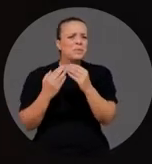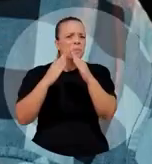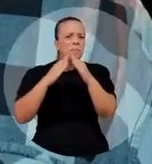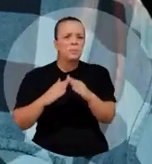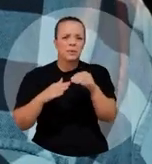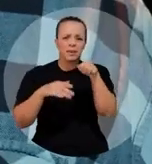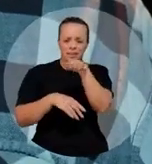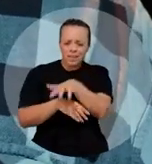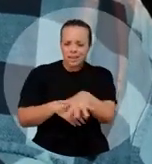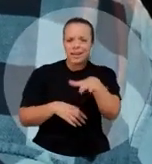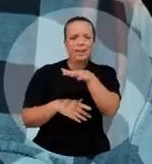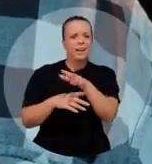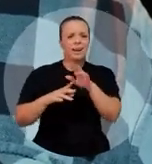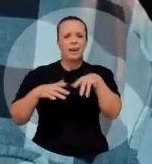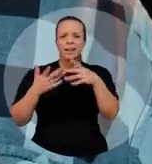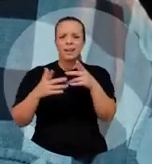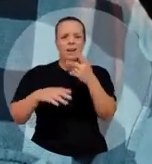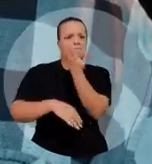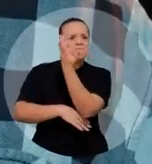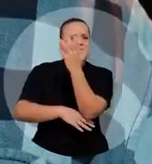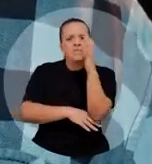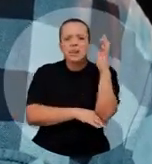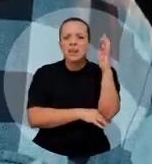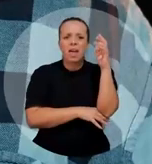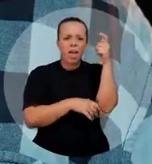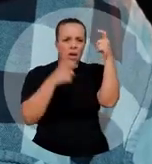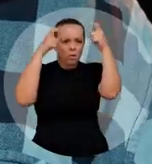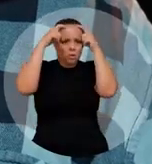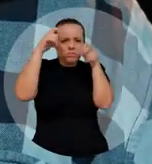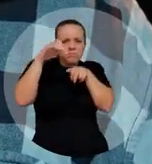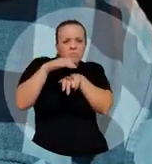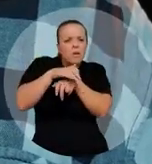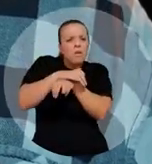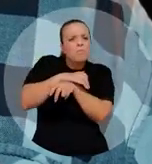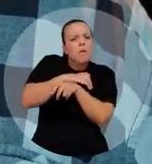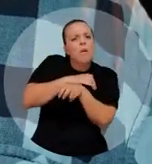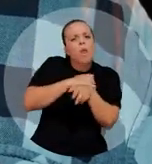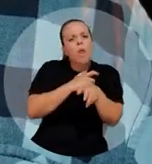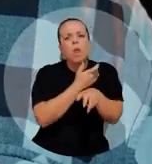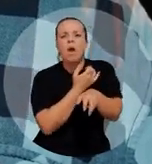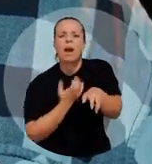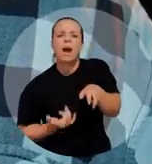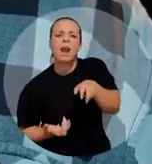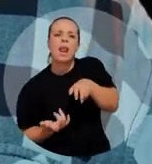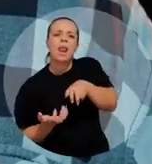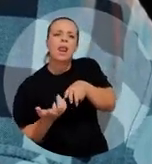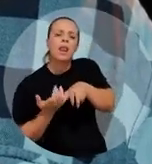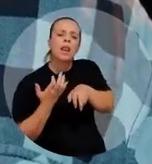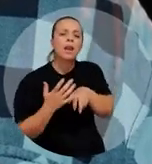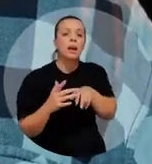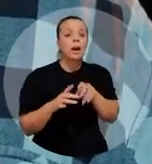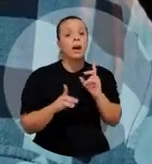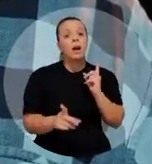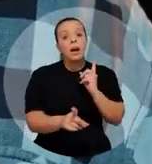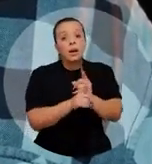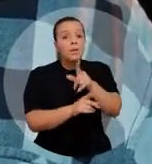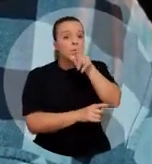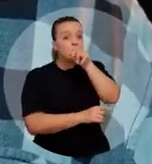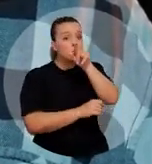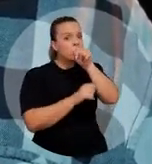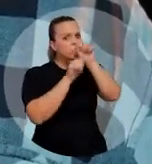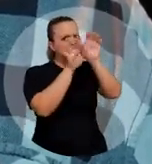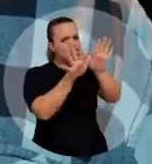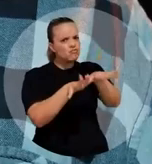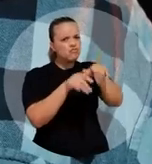aqui, saindo pelo meio da floresta, se queimando, assim, acaba tendo um encontro com uma águia